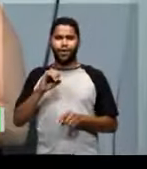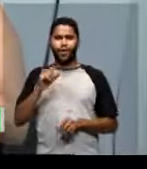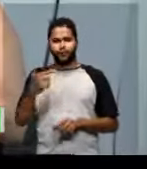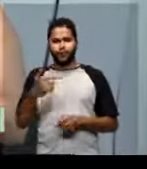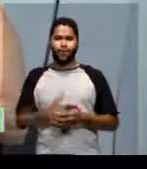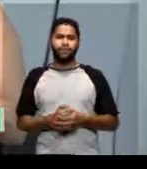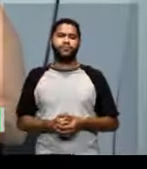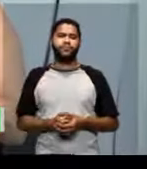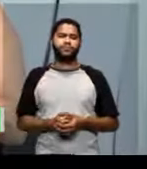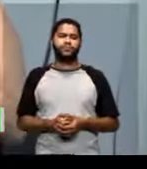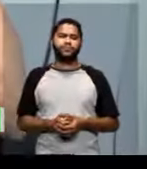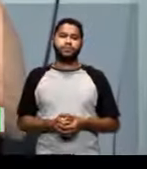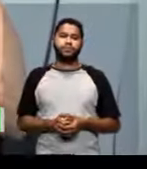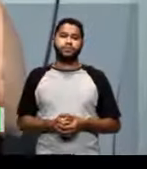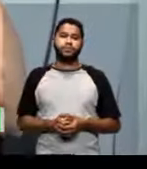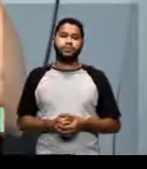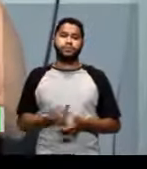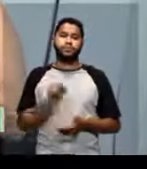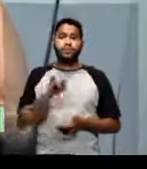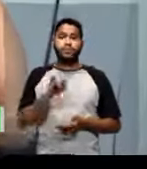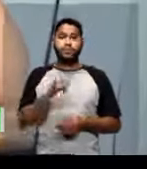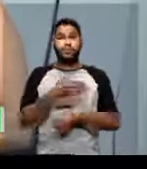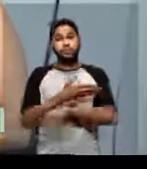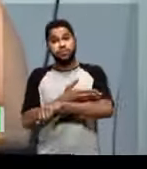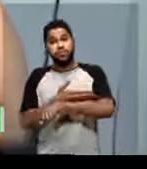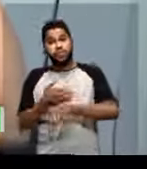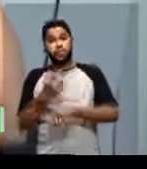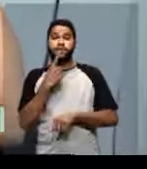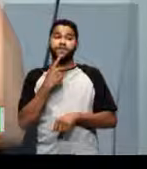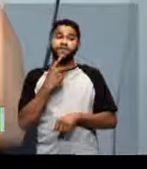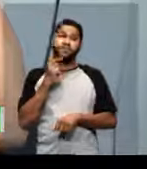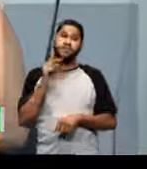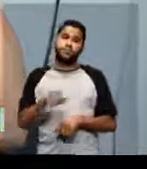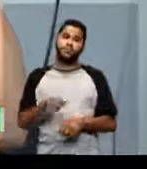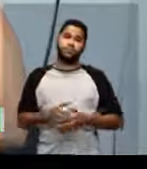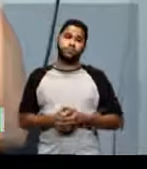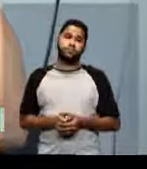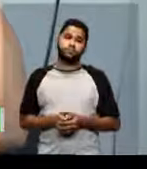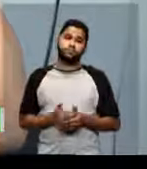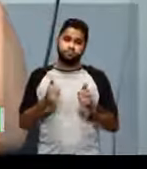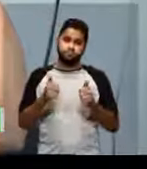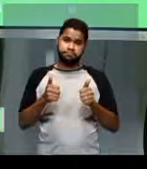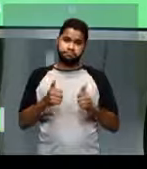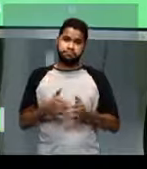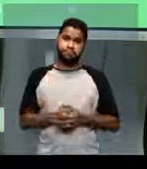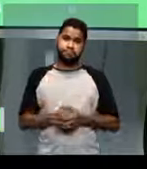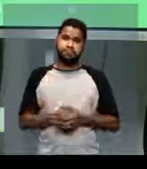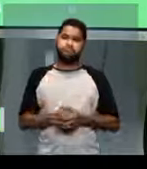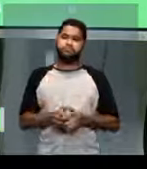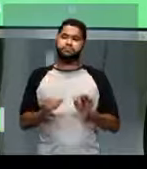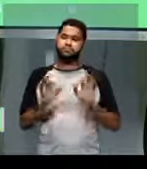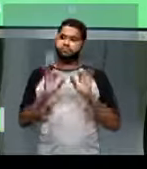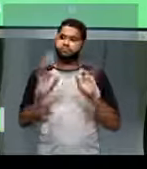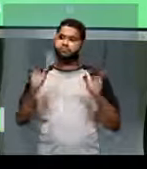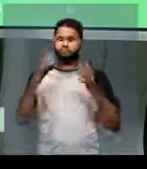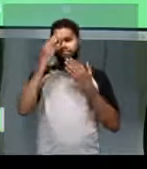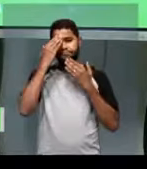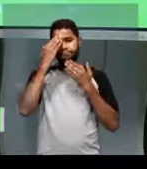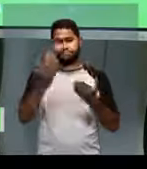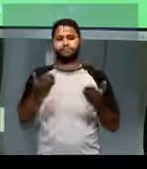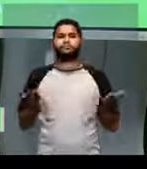né? Então, se for glóbulo branco e vermelho, seria isso aí, tá ok? Ótimo, obrigada.